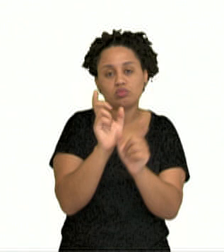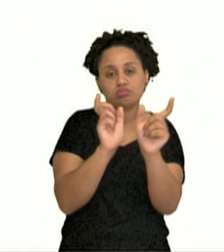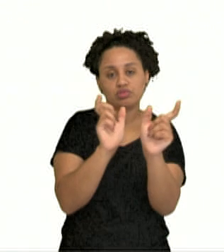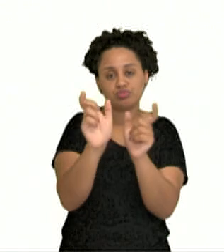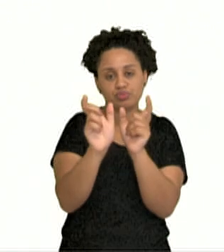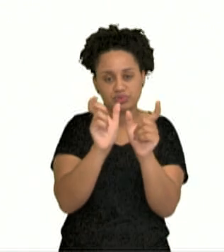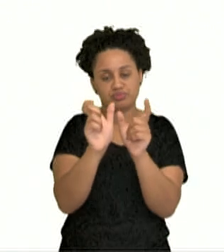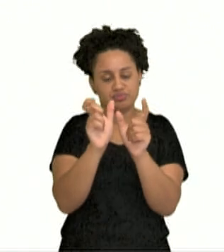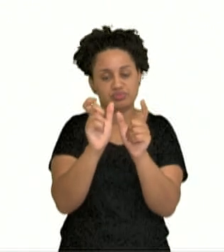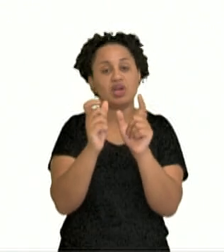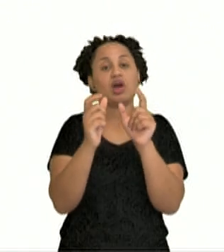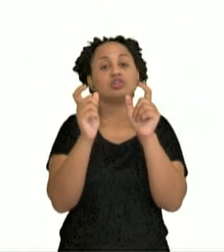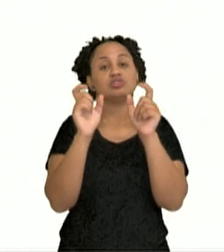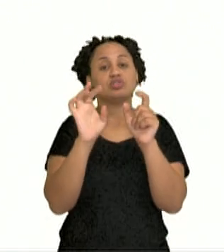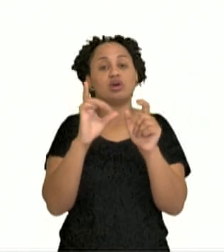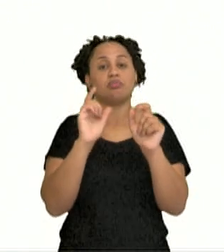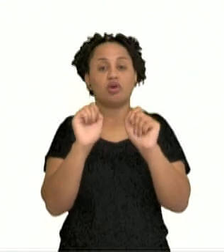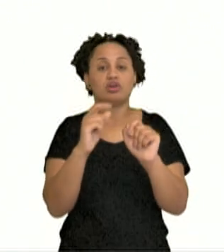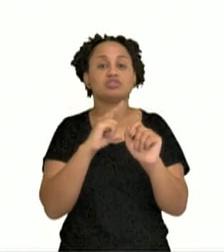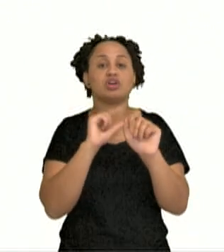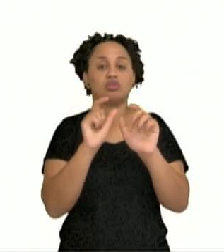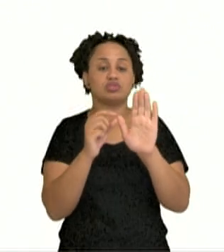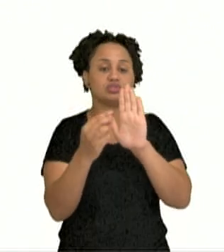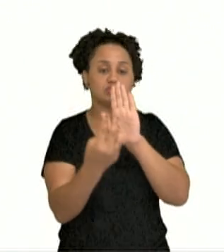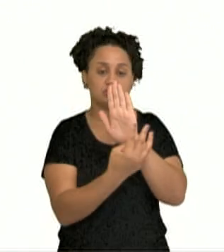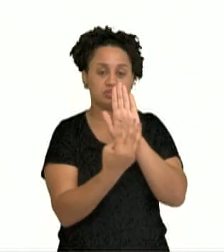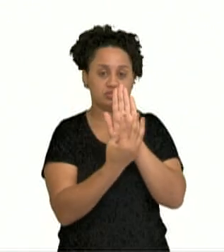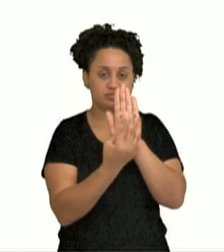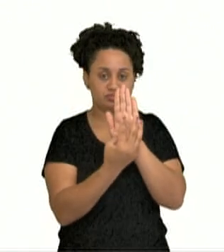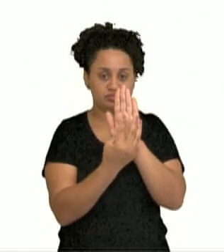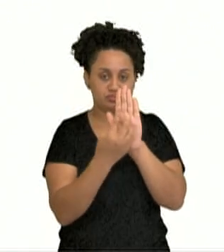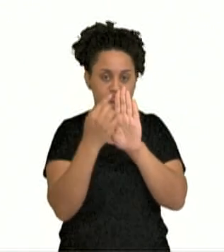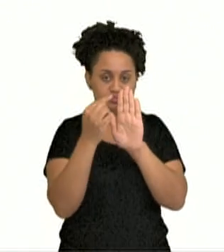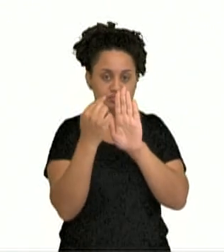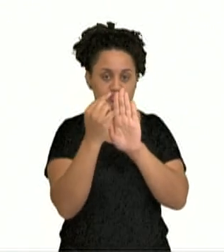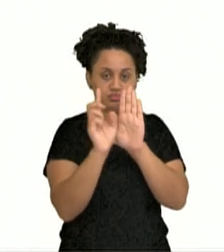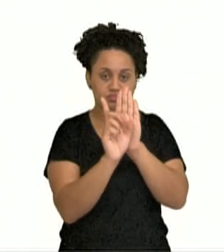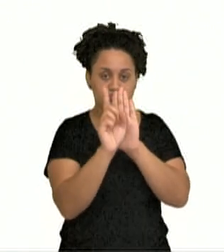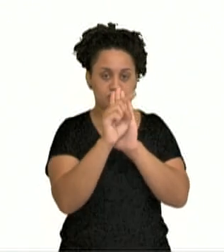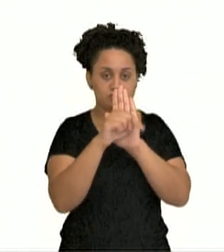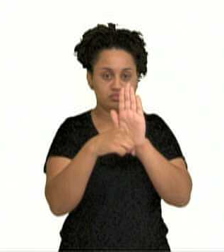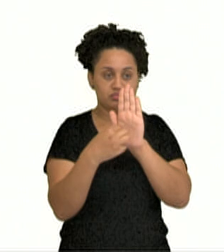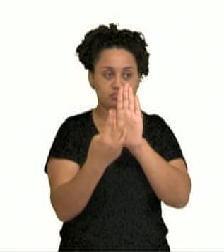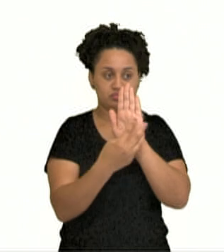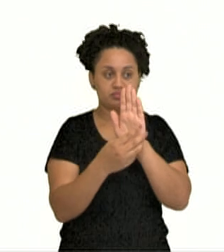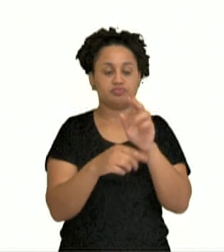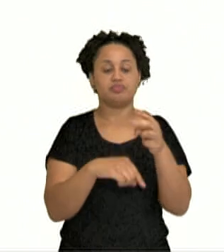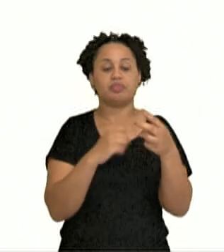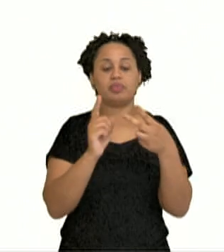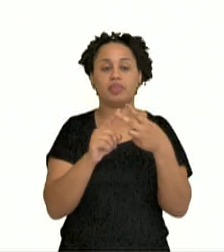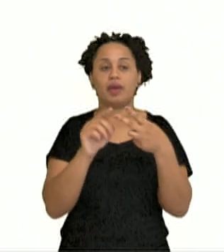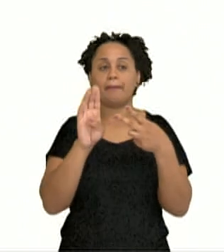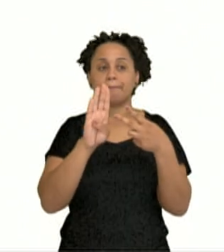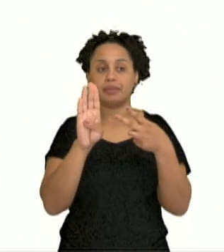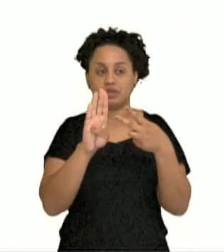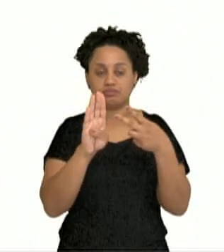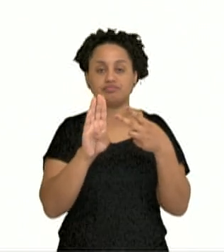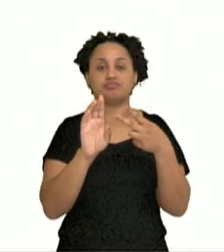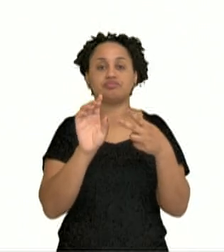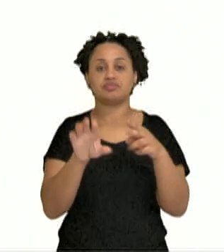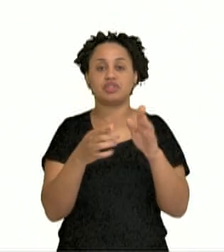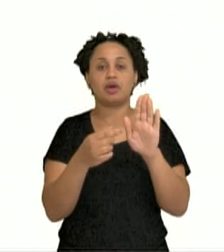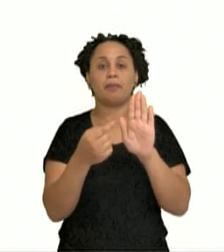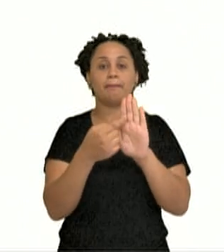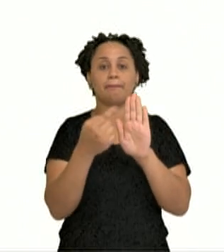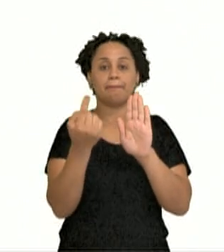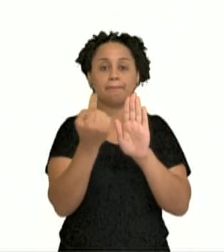das duas só pode acontecer no terceiro quadrante. Na letra B, seno positivo, aonde? Primeiro e